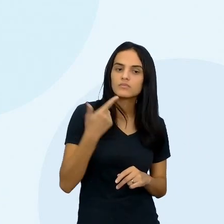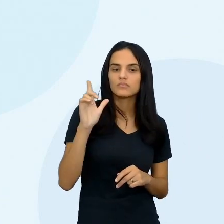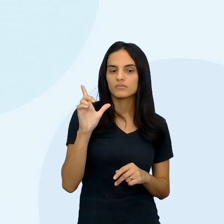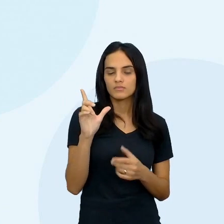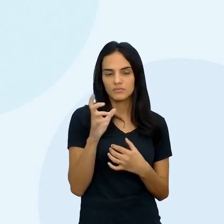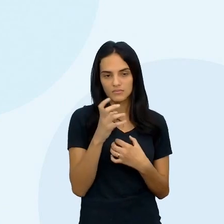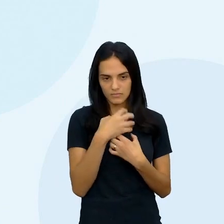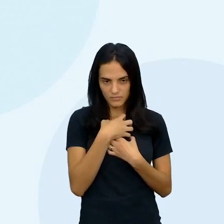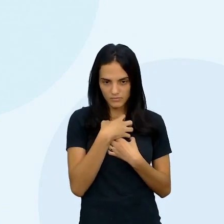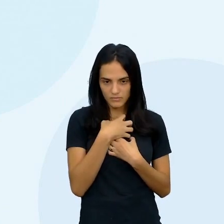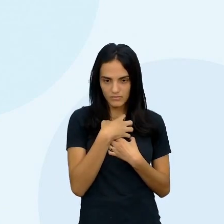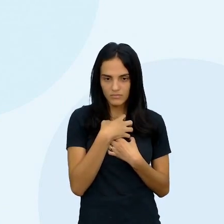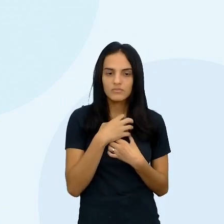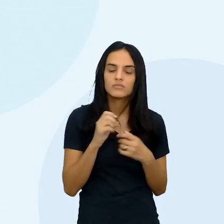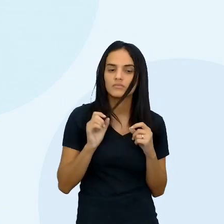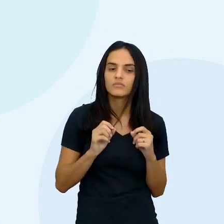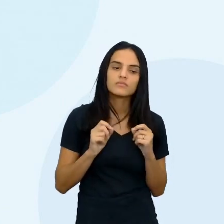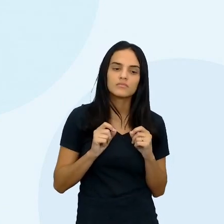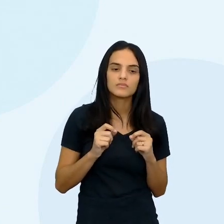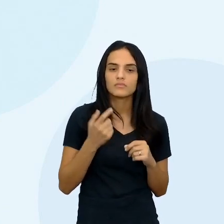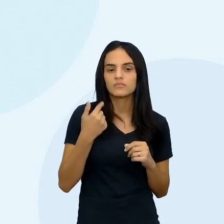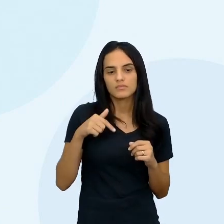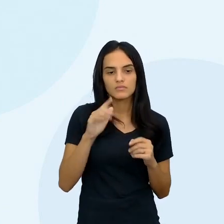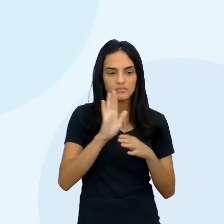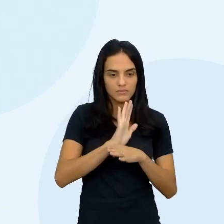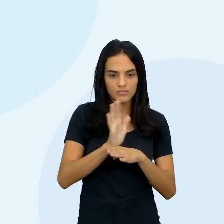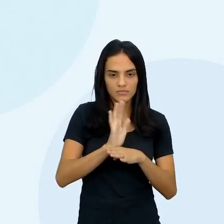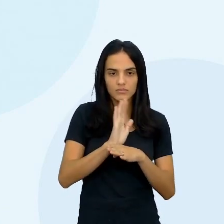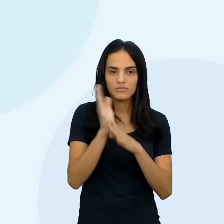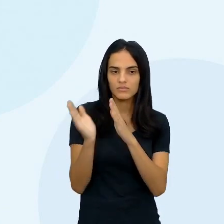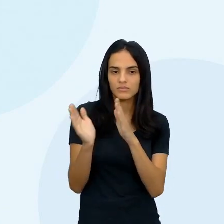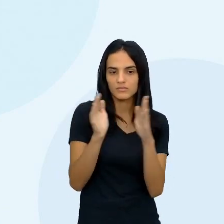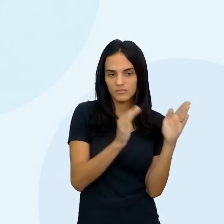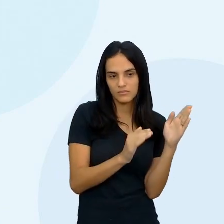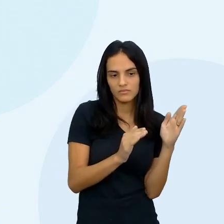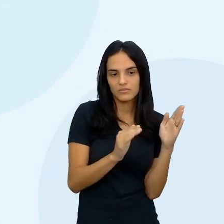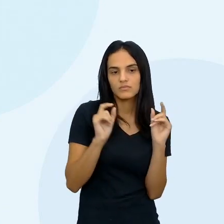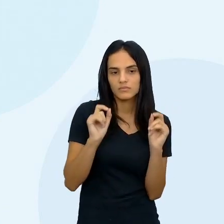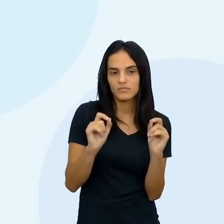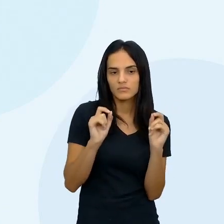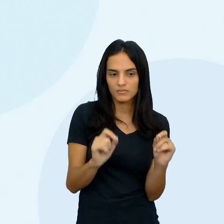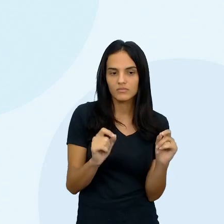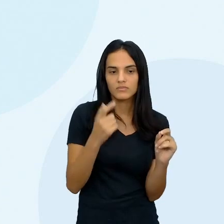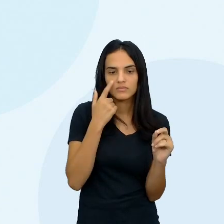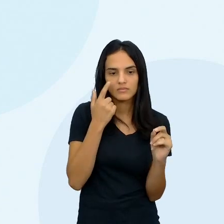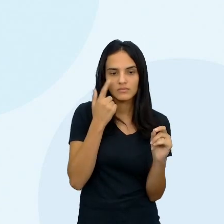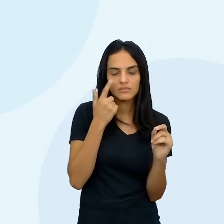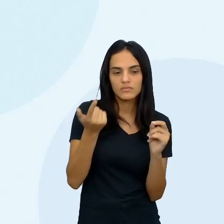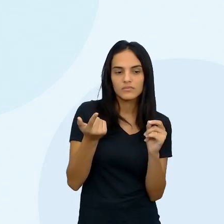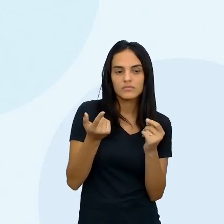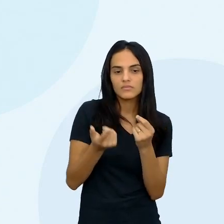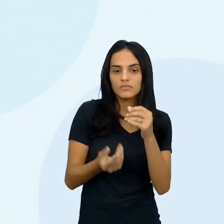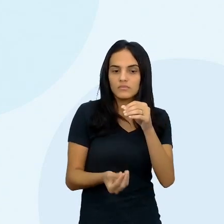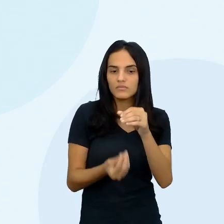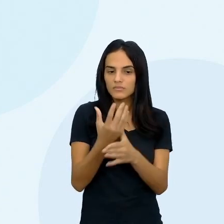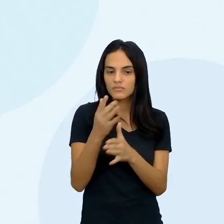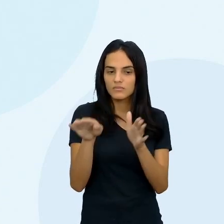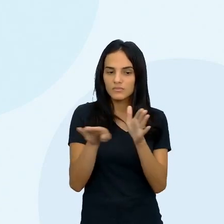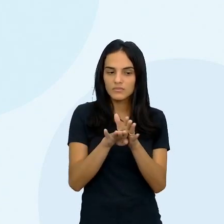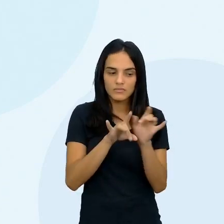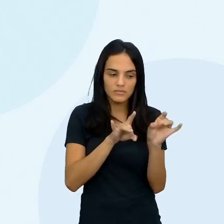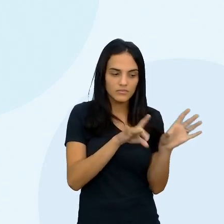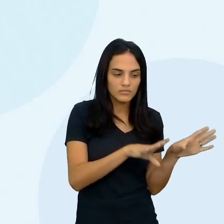a sensibilização. Então, seria um vídeo que mostra o trajeto de uma garrafa desde a origem do seu descarte